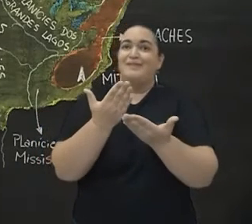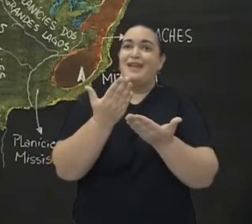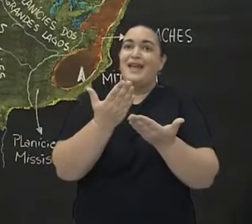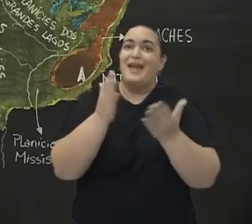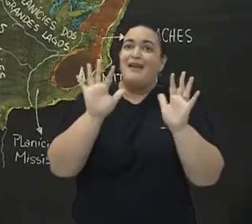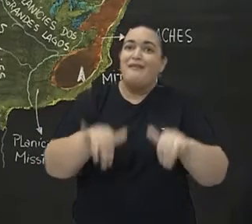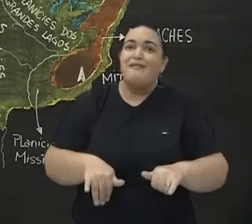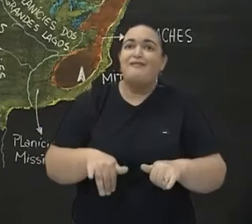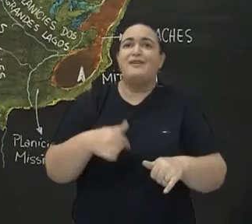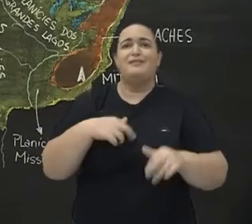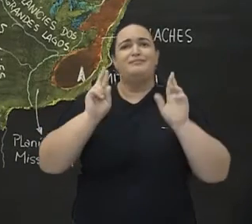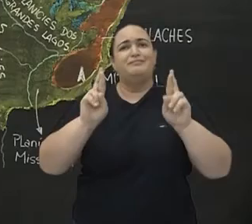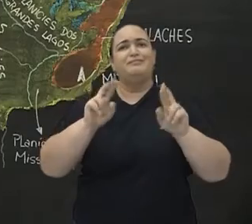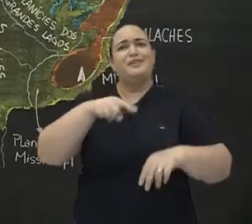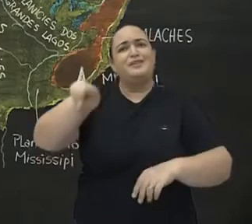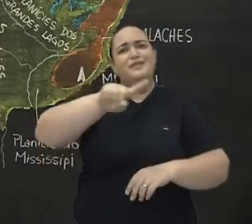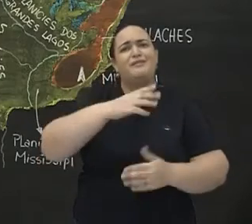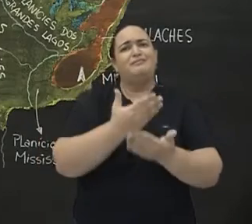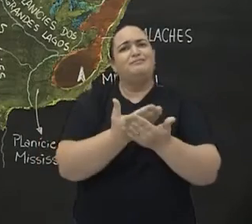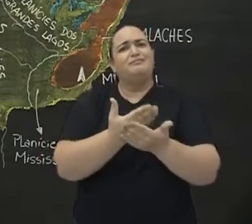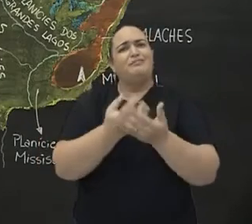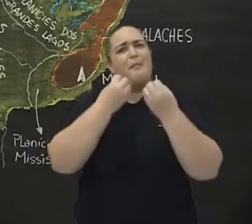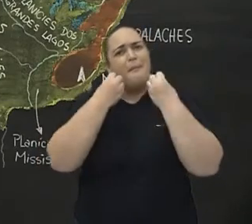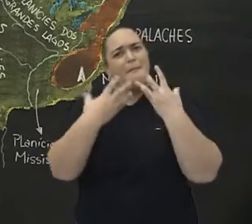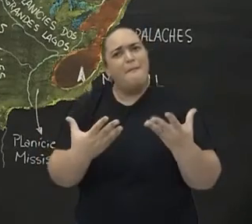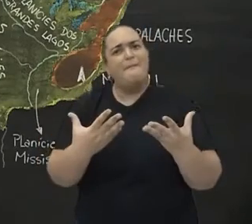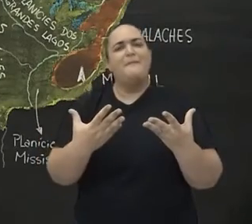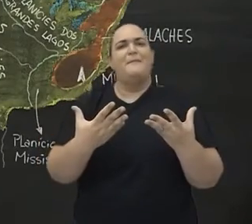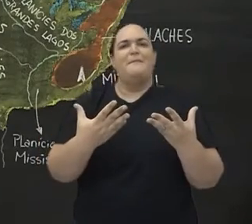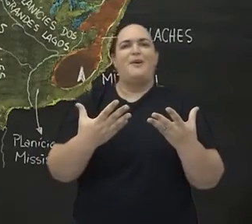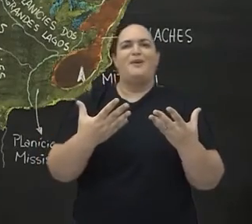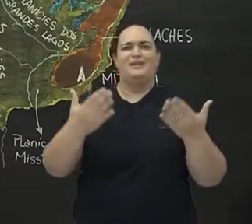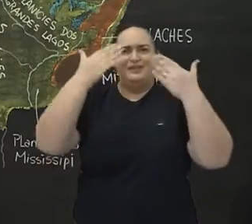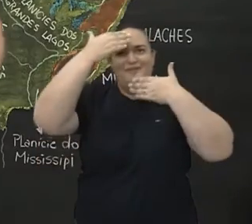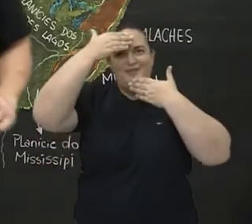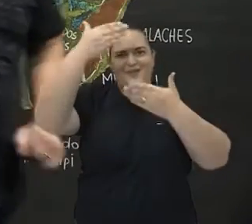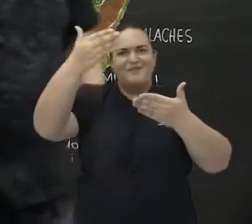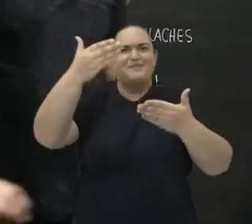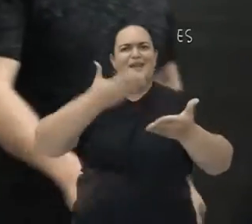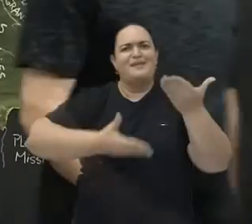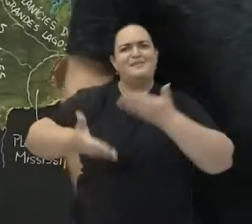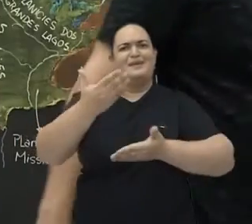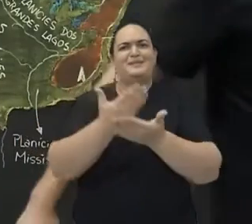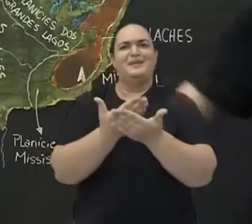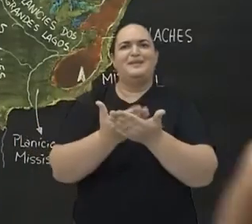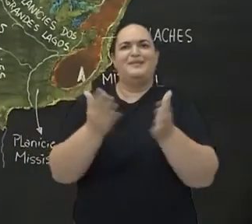um baita momento de estudos. Muito obrigado por ter assistido essa aula e tchau, tchau!